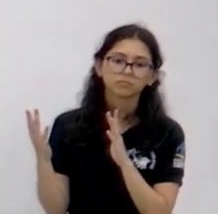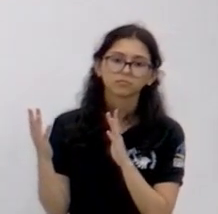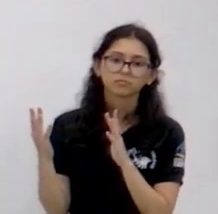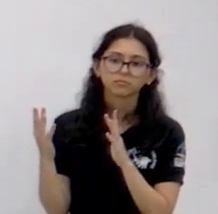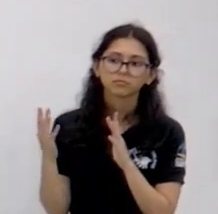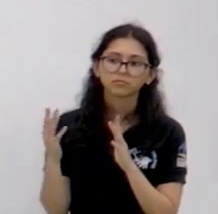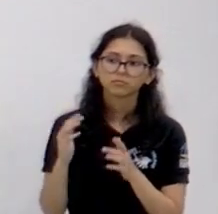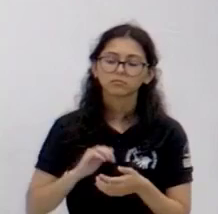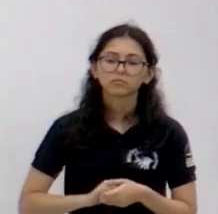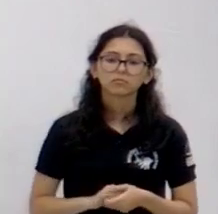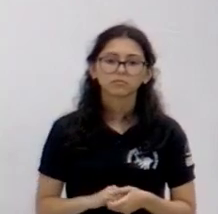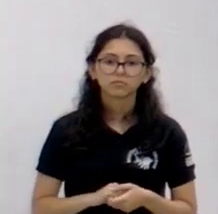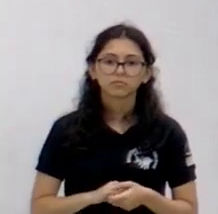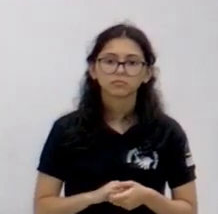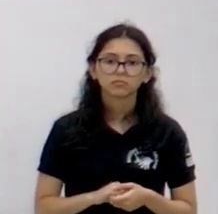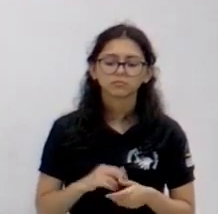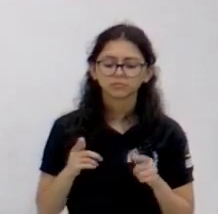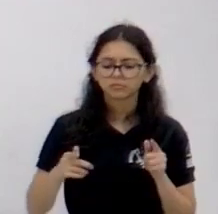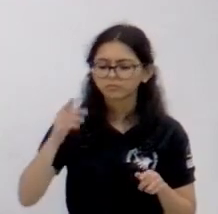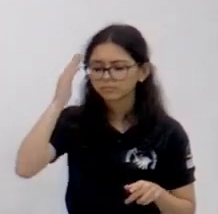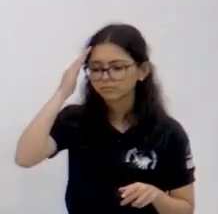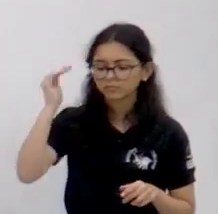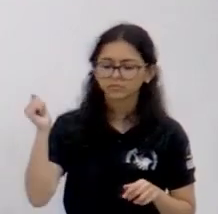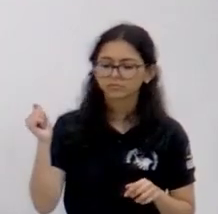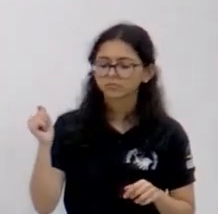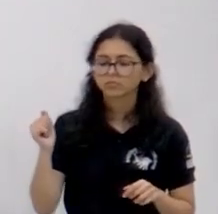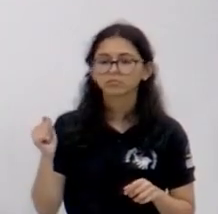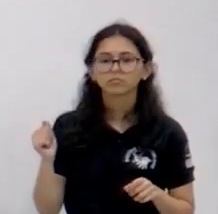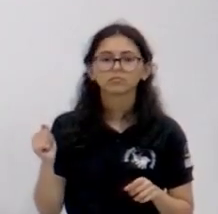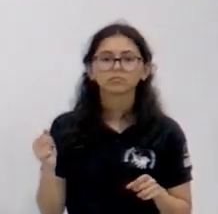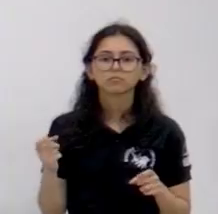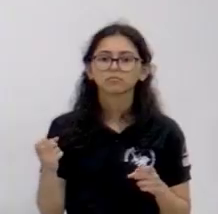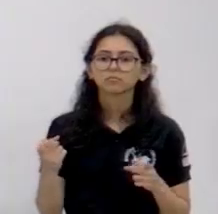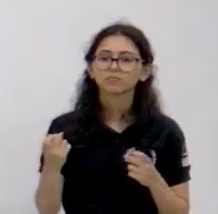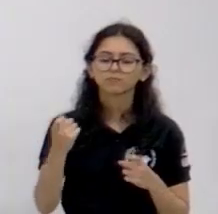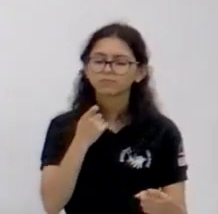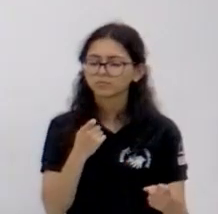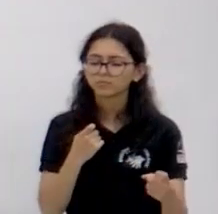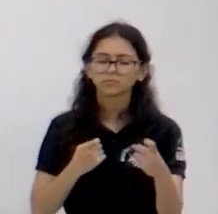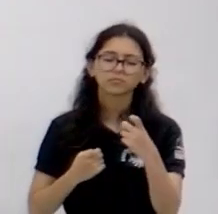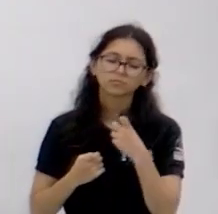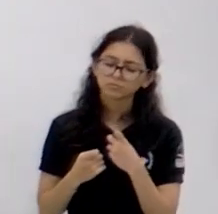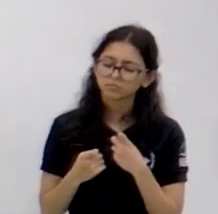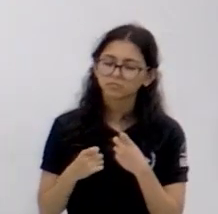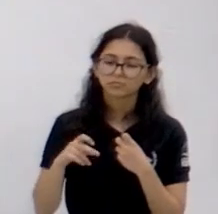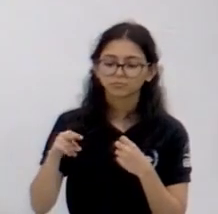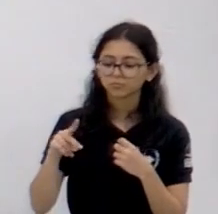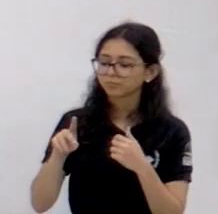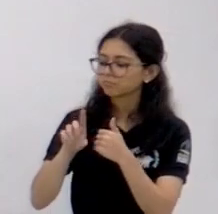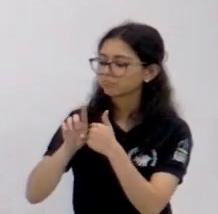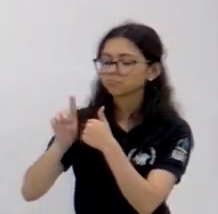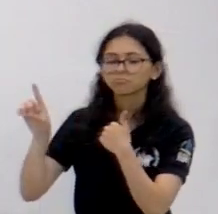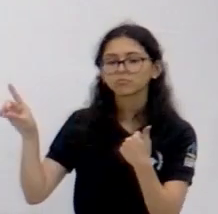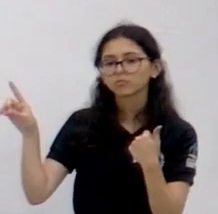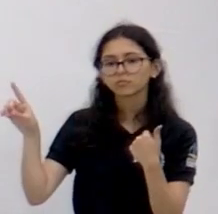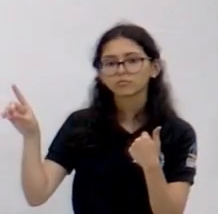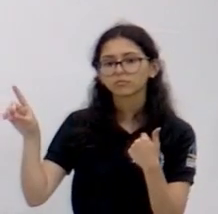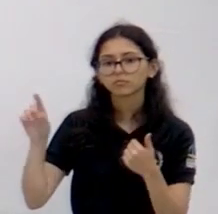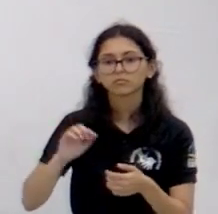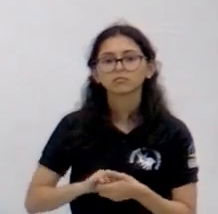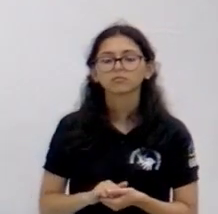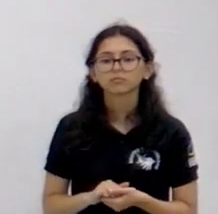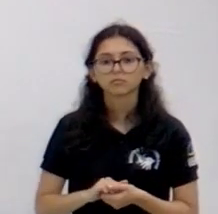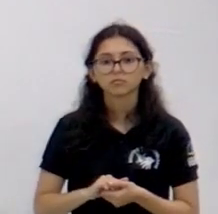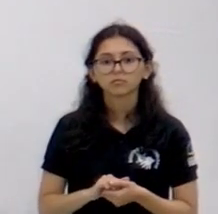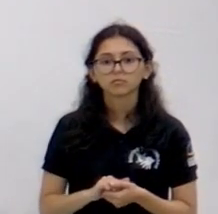fazendo nada com a gente. Os nossos inimigos têm vindo contra nós periodicamente, todo o tempo de colheita eles vêm e não colhem nada,